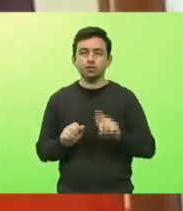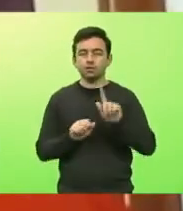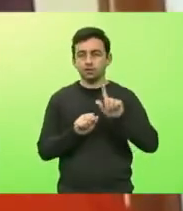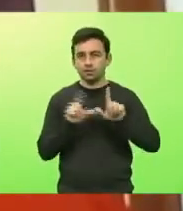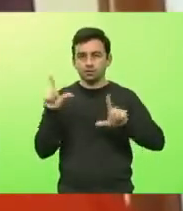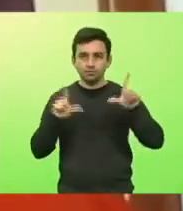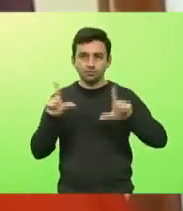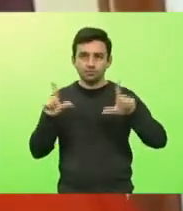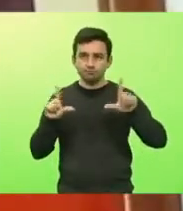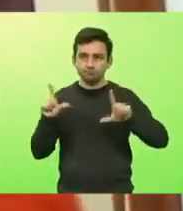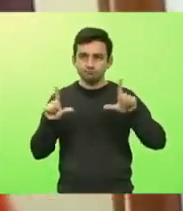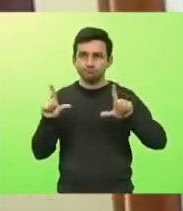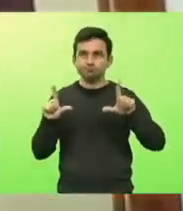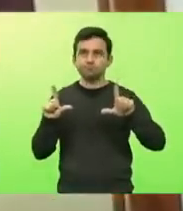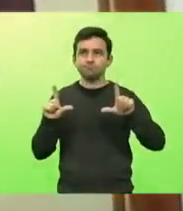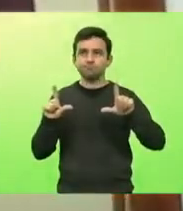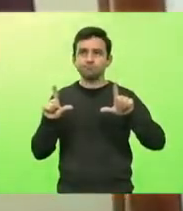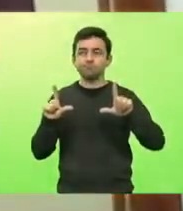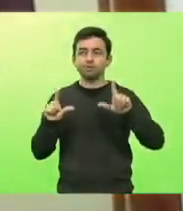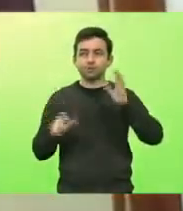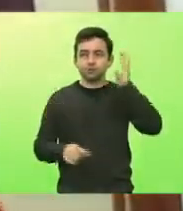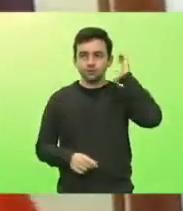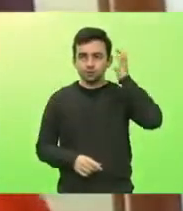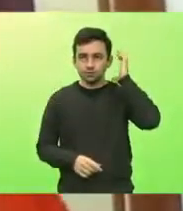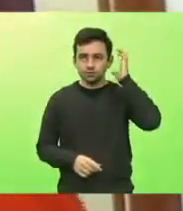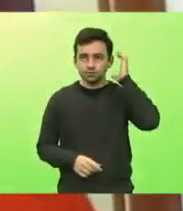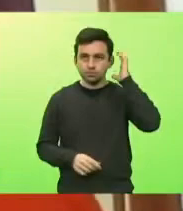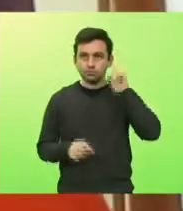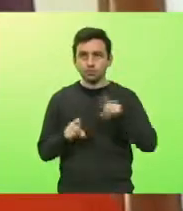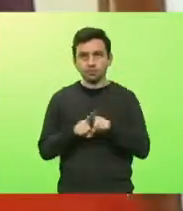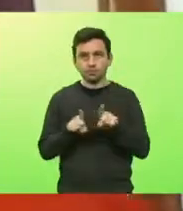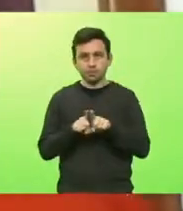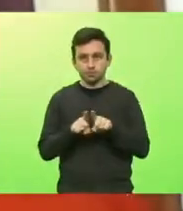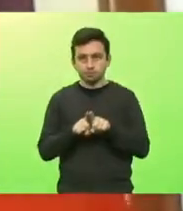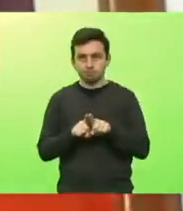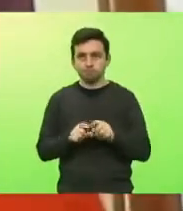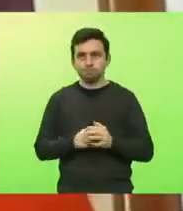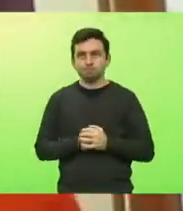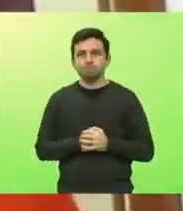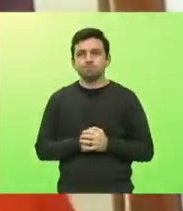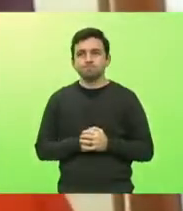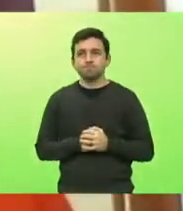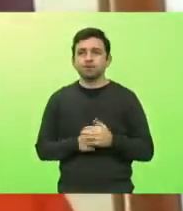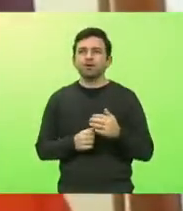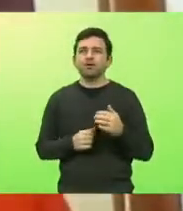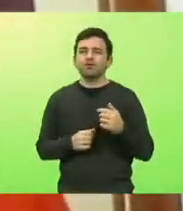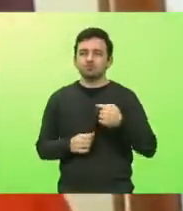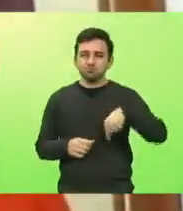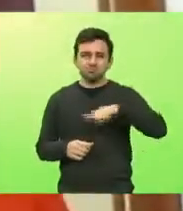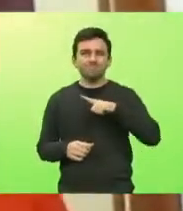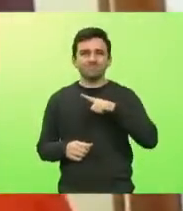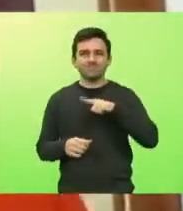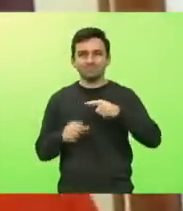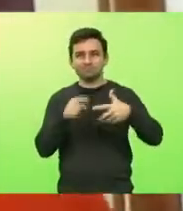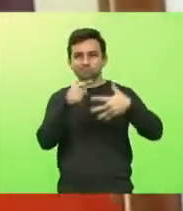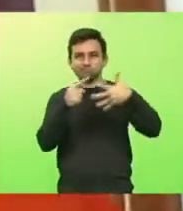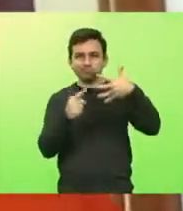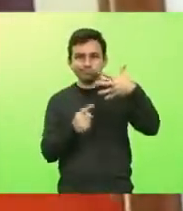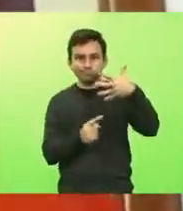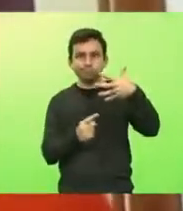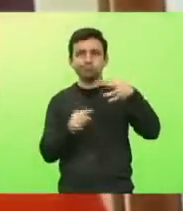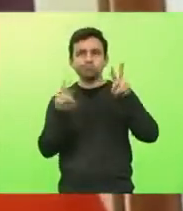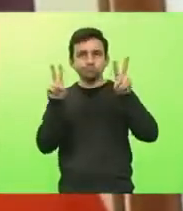Alesc e Rádio Alesc. Bom, nós temos uma pauta muito cheia de assuntos